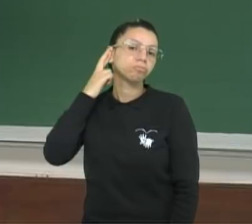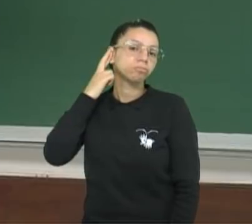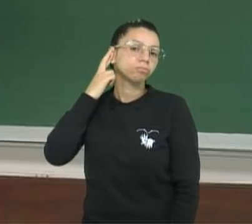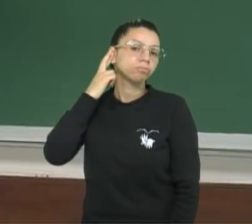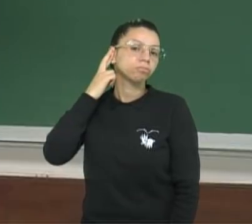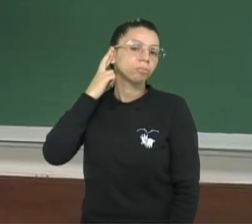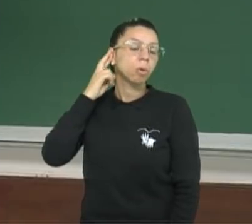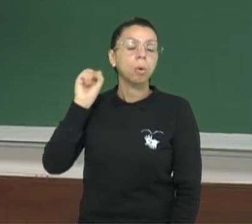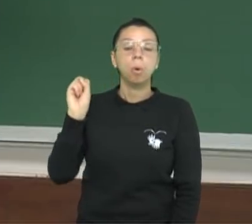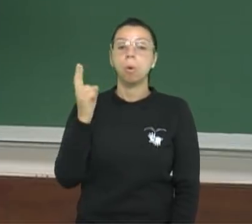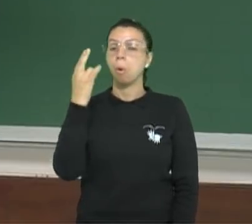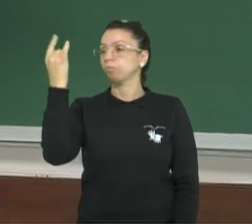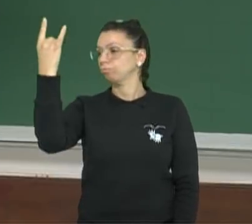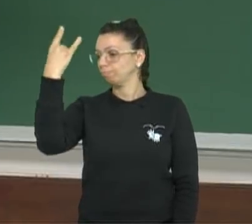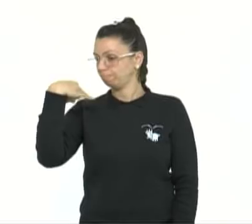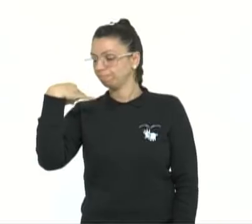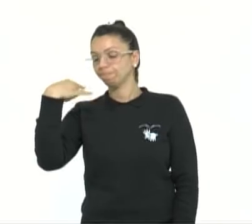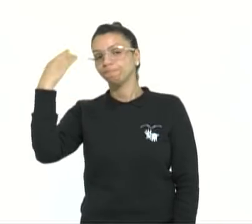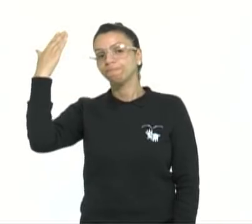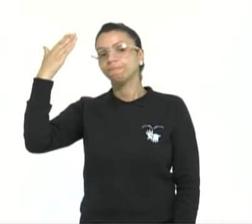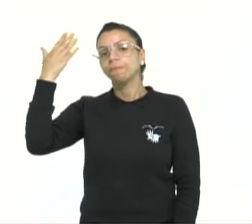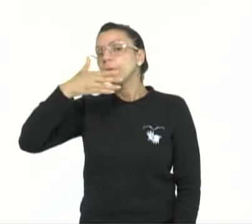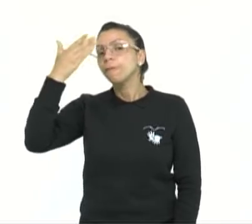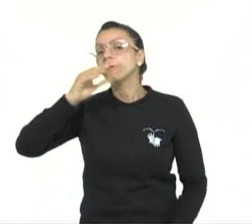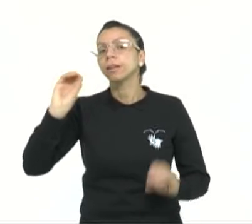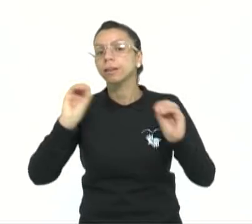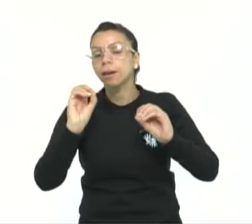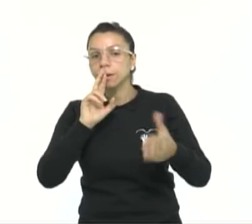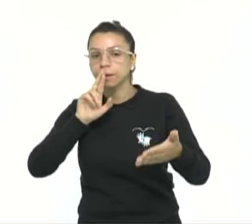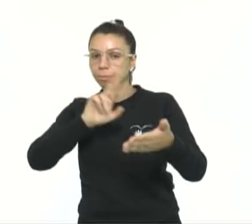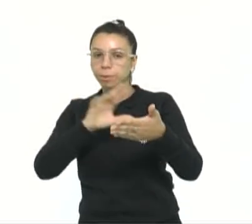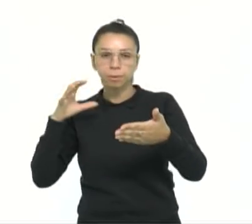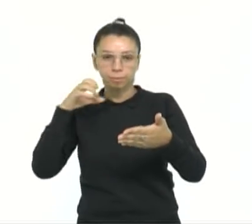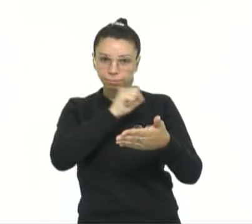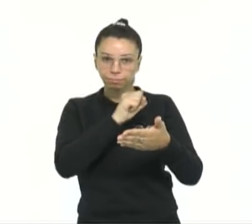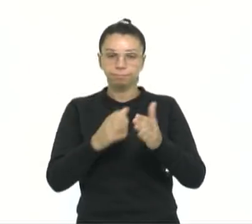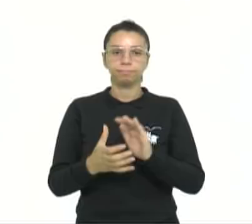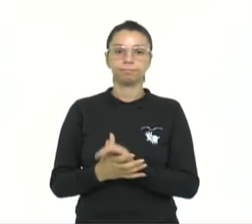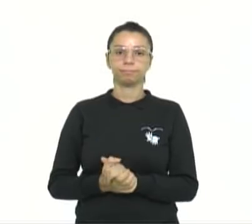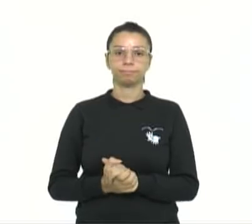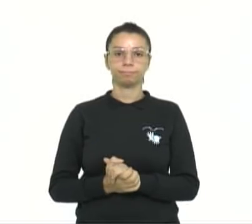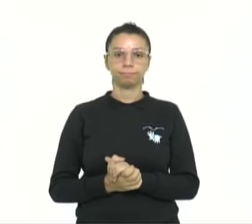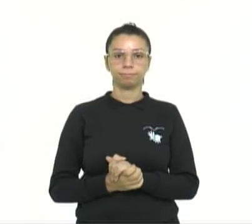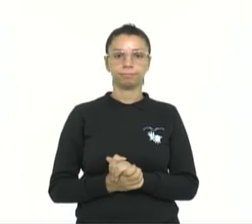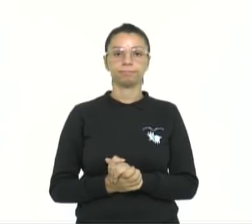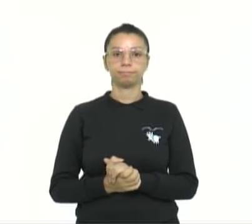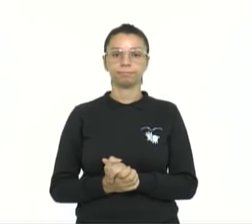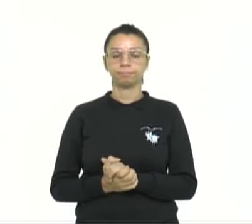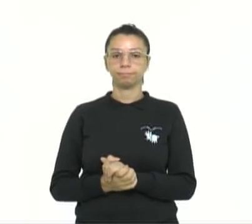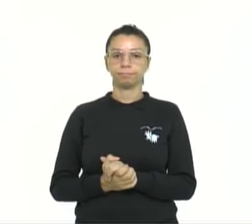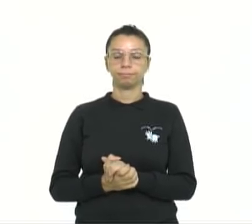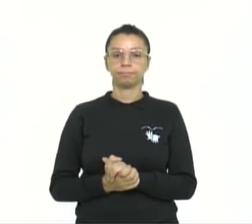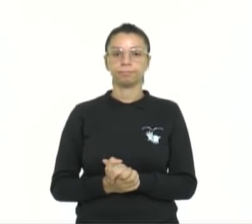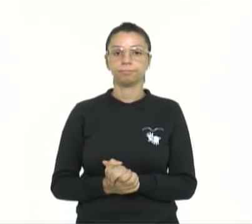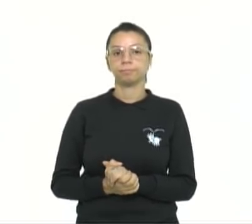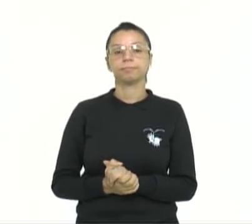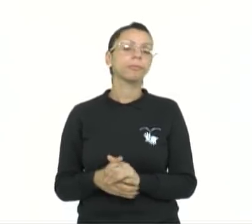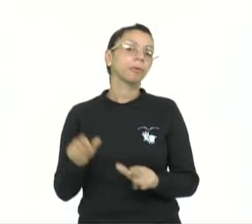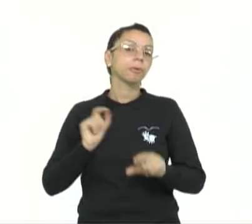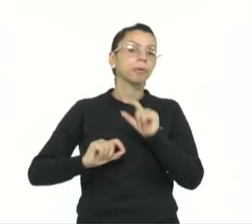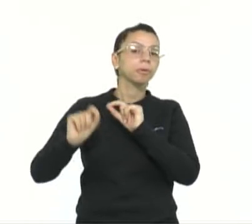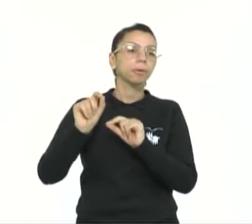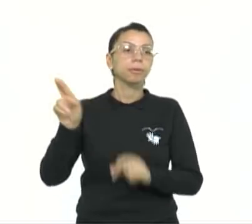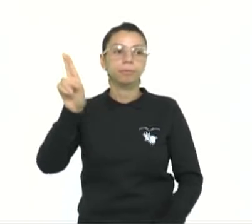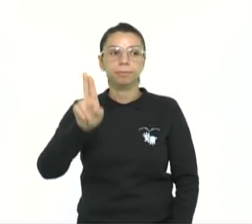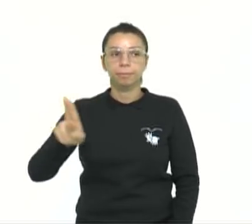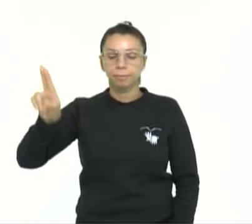letra C, ele não enxerga? O que você acha? Responde rapidinho, vamos lá? Conferindo então, uma comic strip, o que a gente